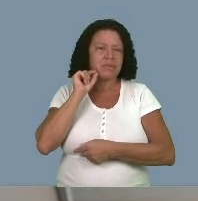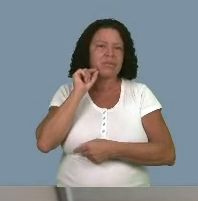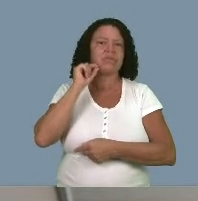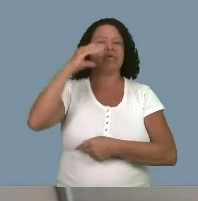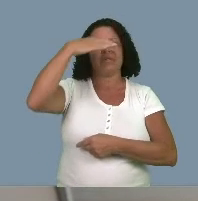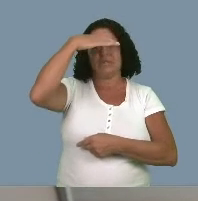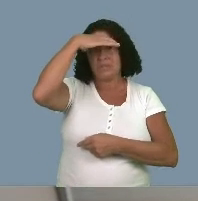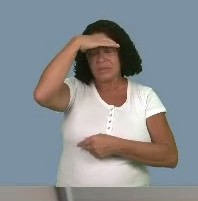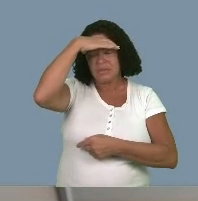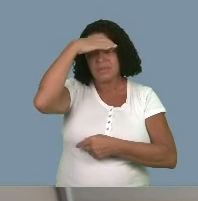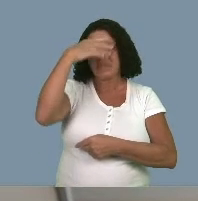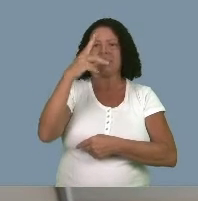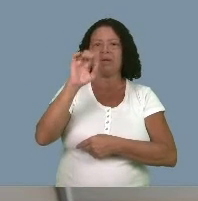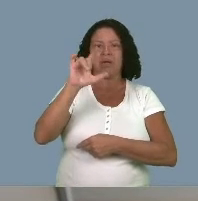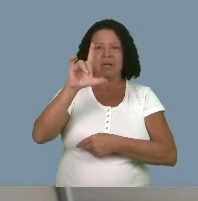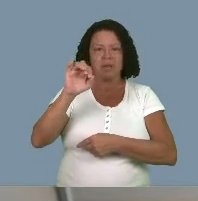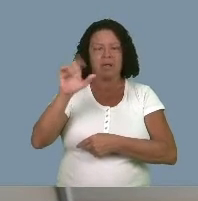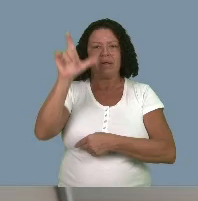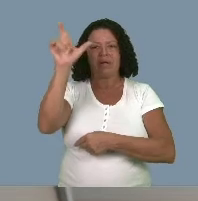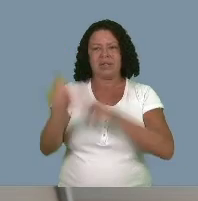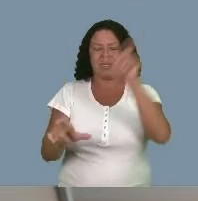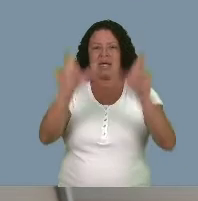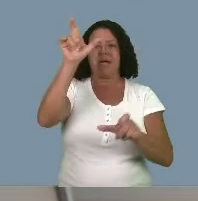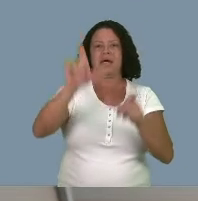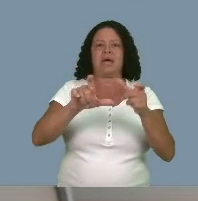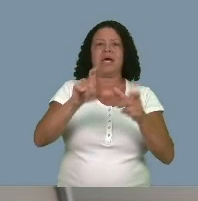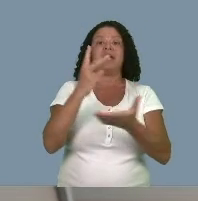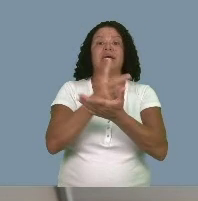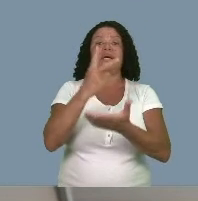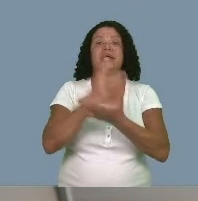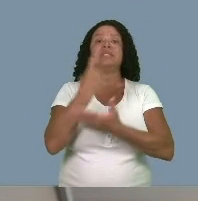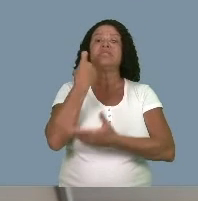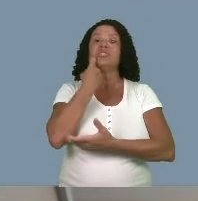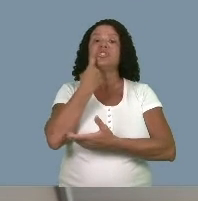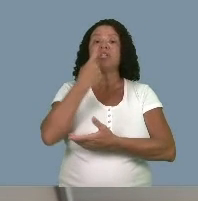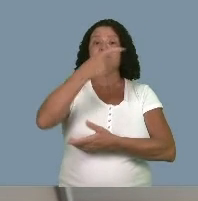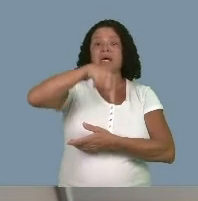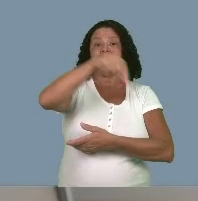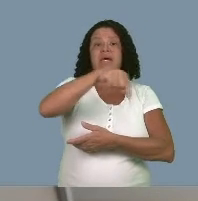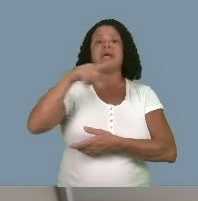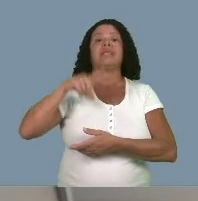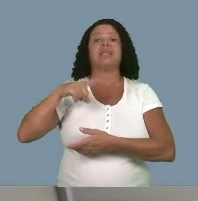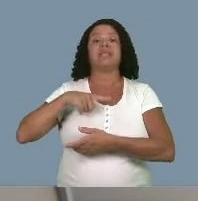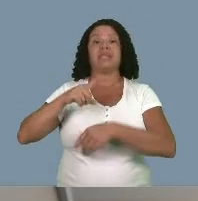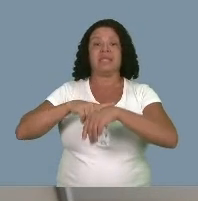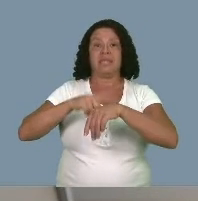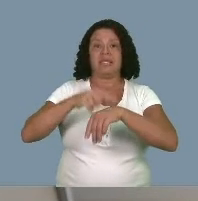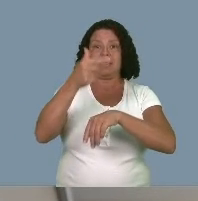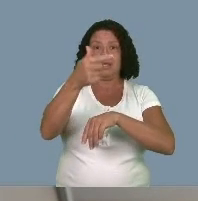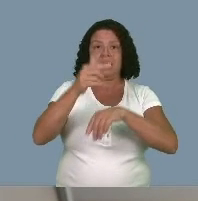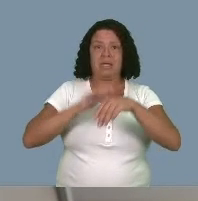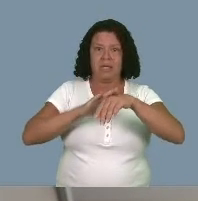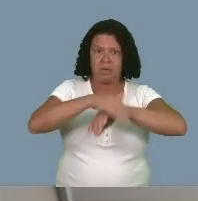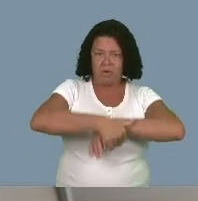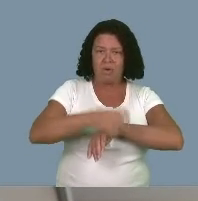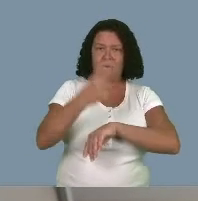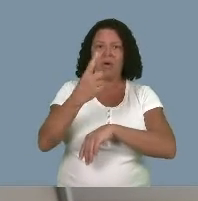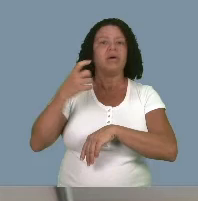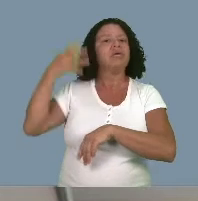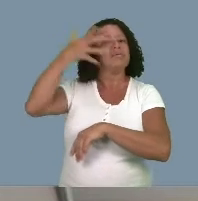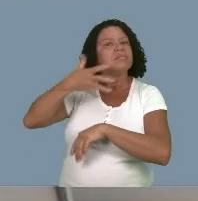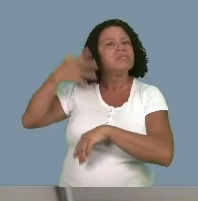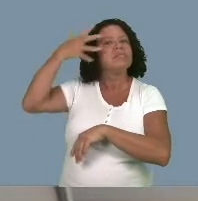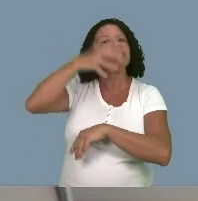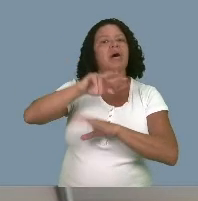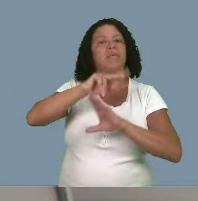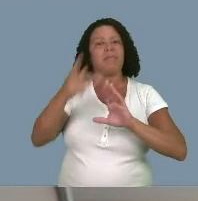Divaldo Franco, e todas as sextas-feiras então trazemos às 19 horas uma palestra aqui no nosso